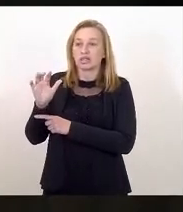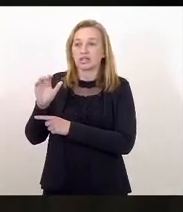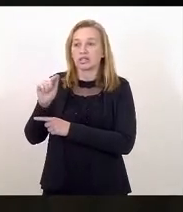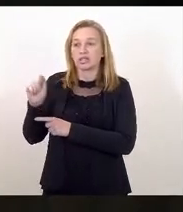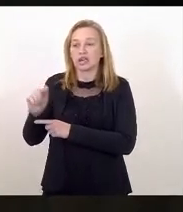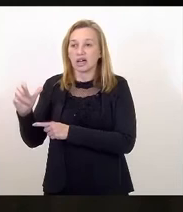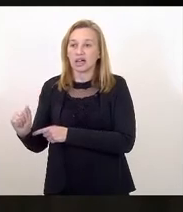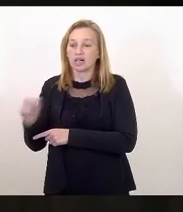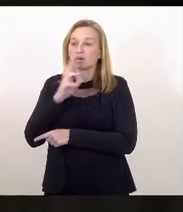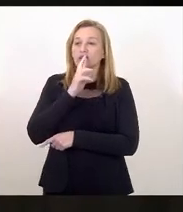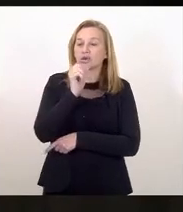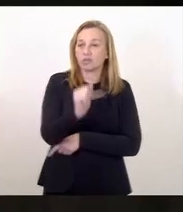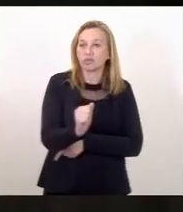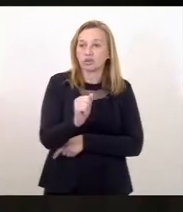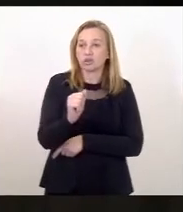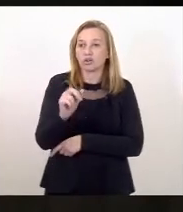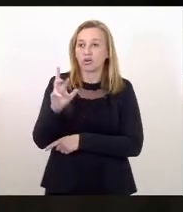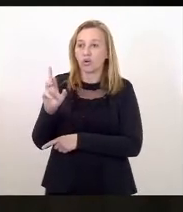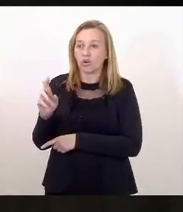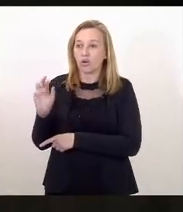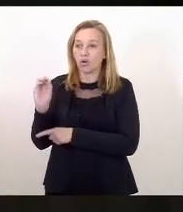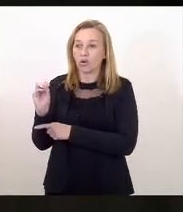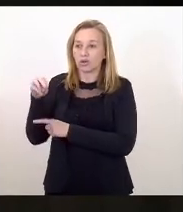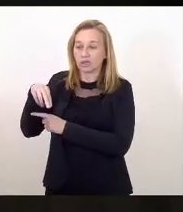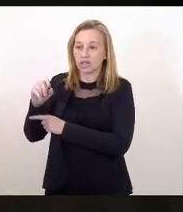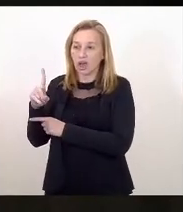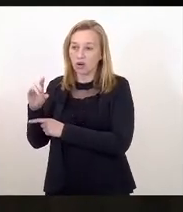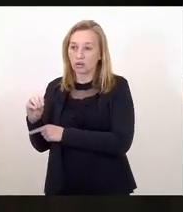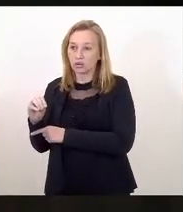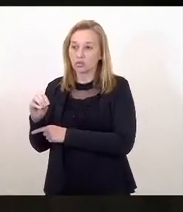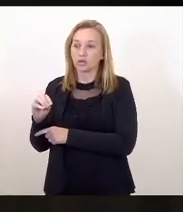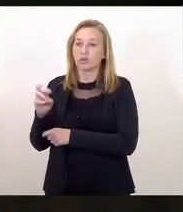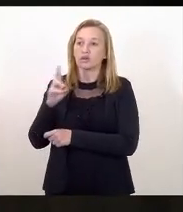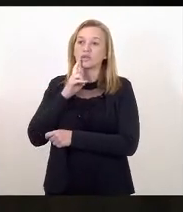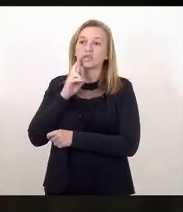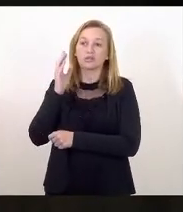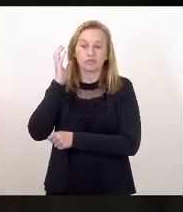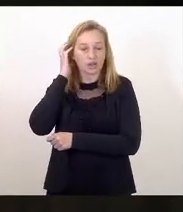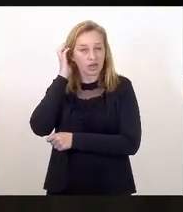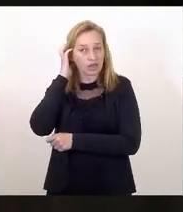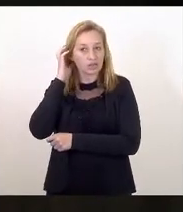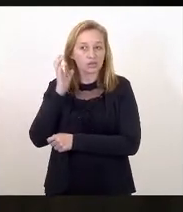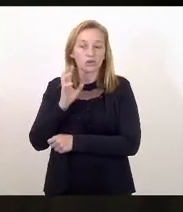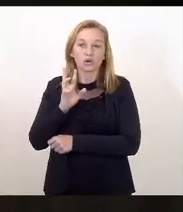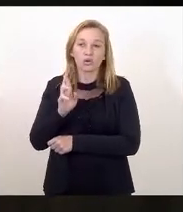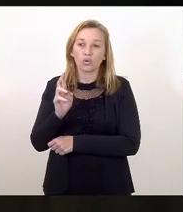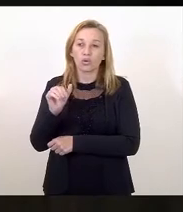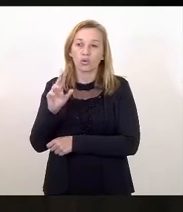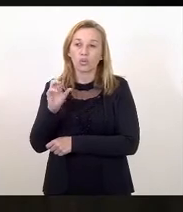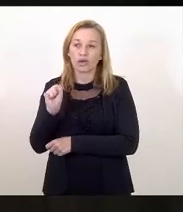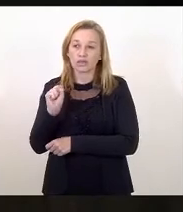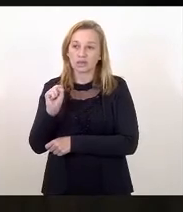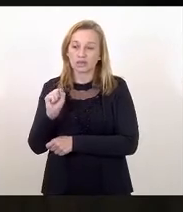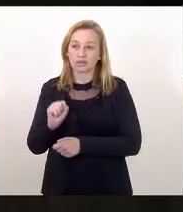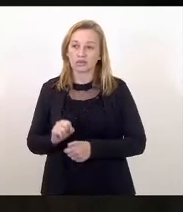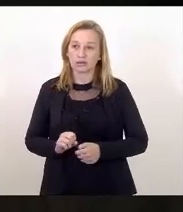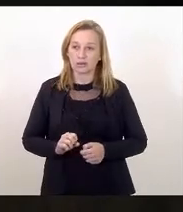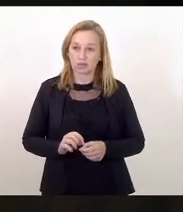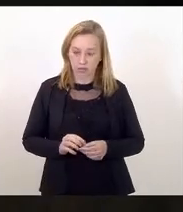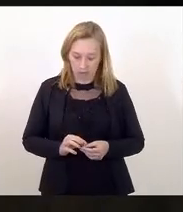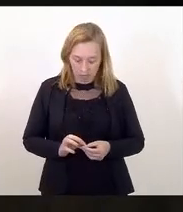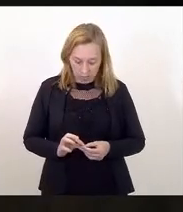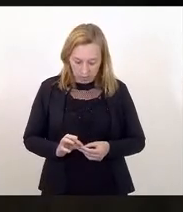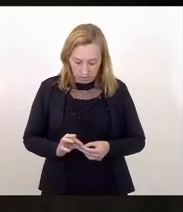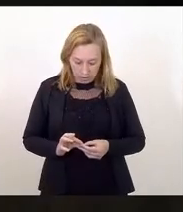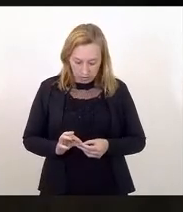Amorim. Ronaldo. Rosane Félix. Rubens Montempo. E